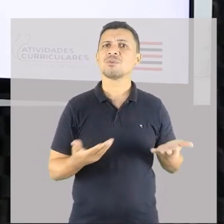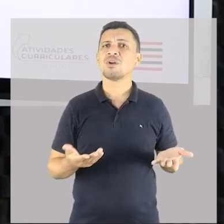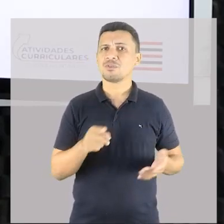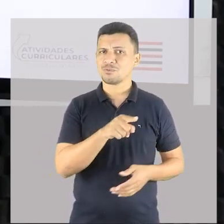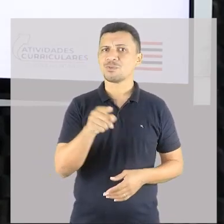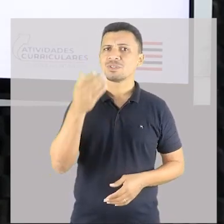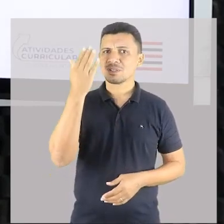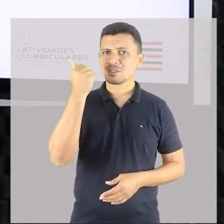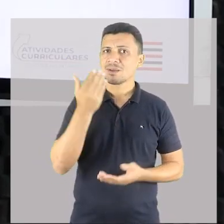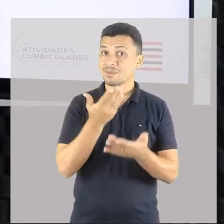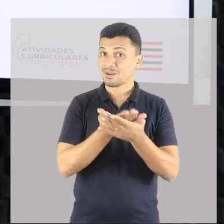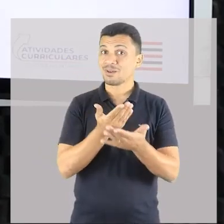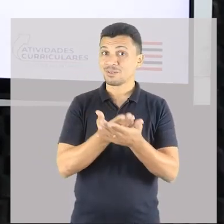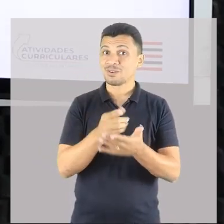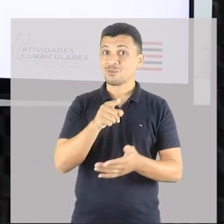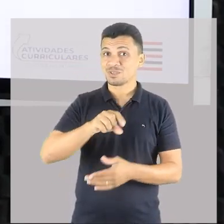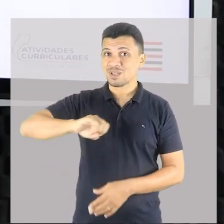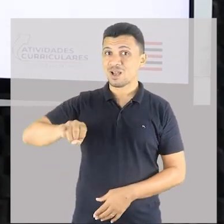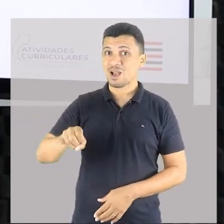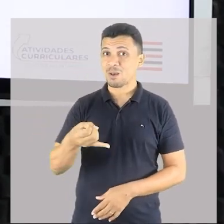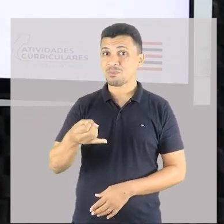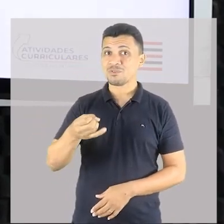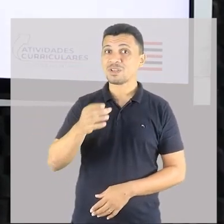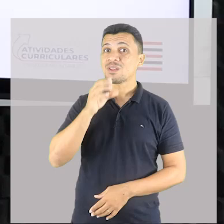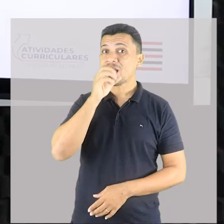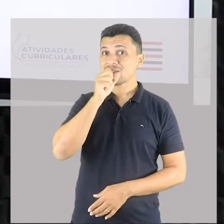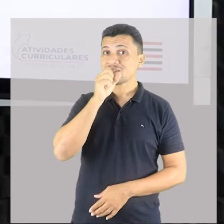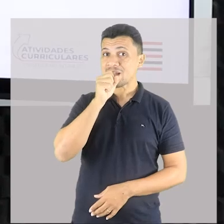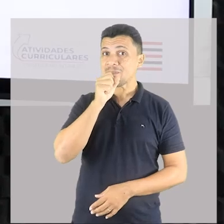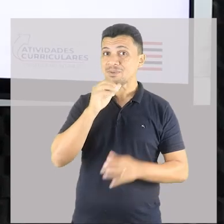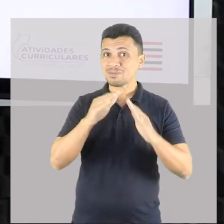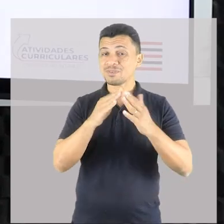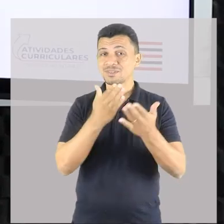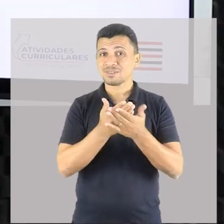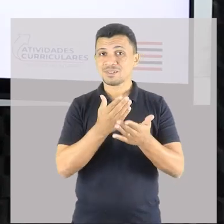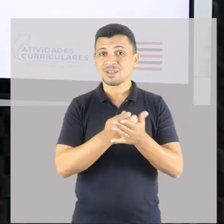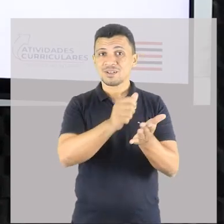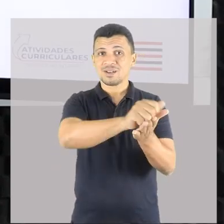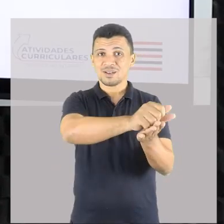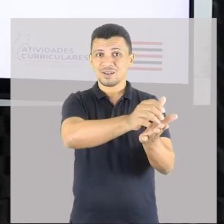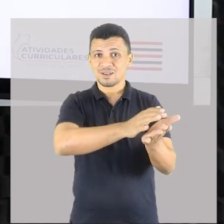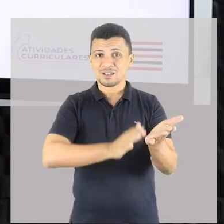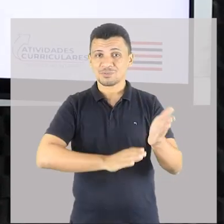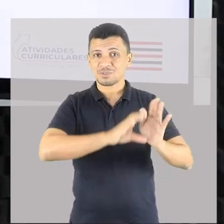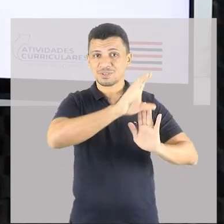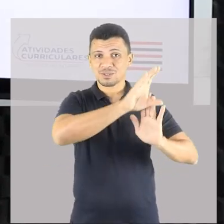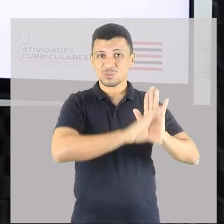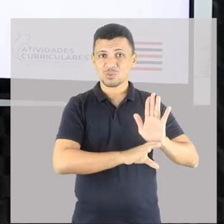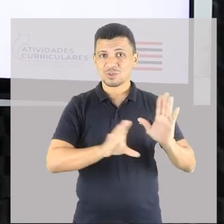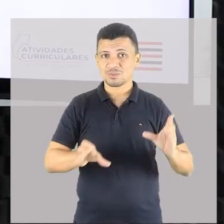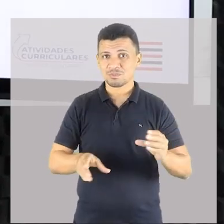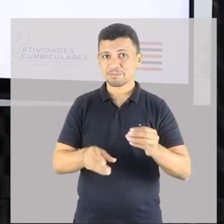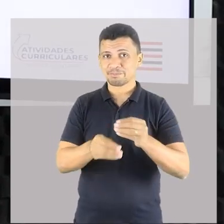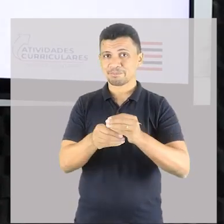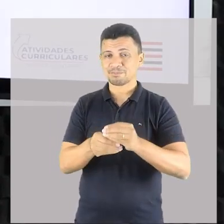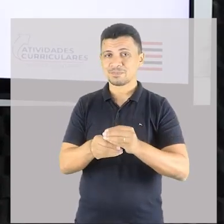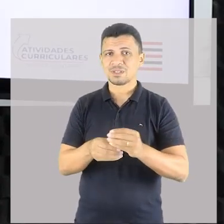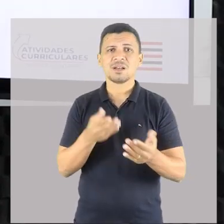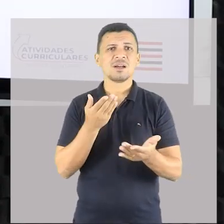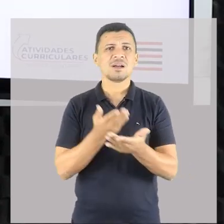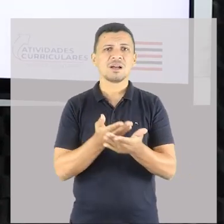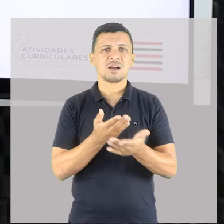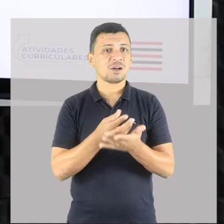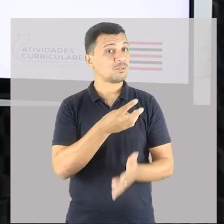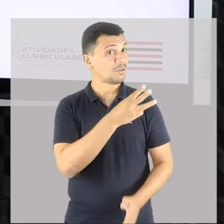aulinhas aí que vocês curtem dia de sábado na escola, né? Atividades curriculares complementares, tá bom? Então, a nossa aula de hoje, você